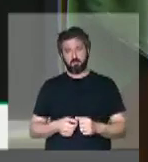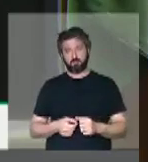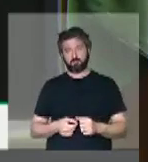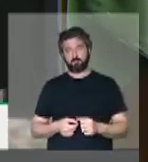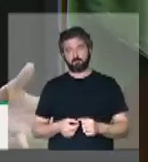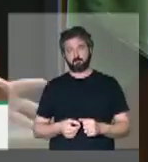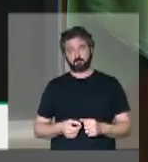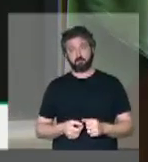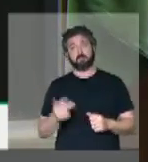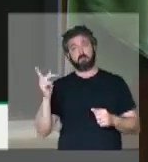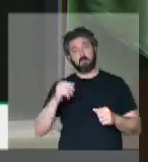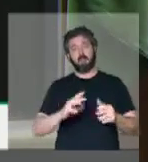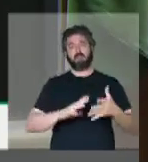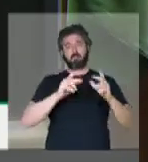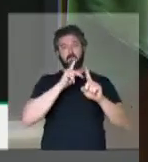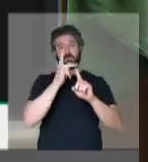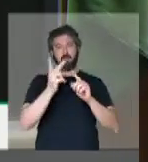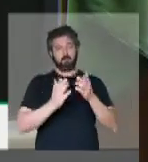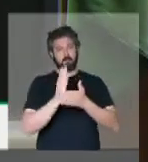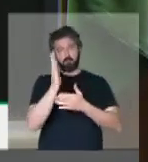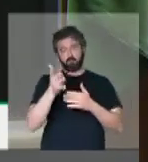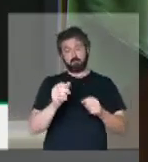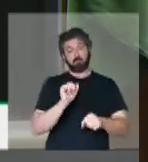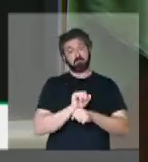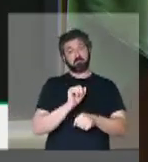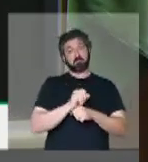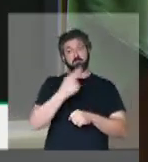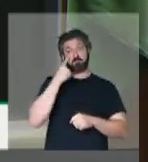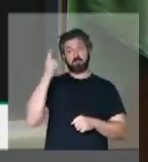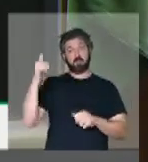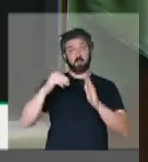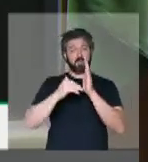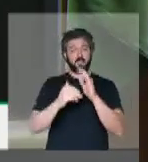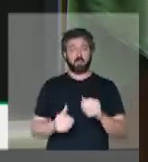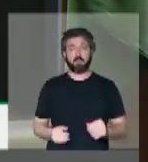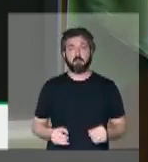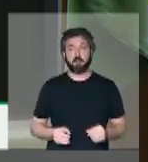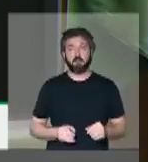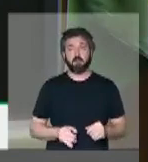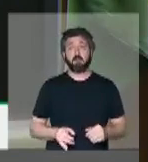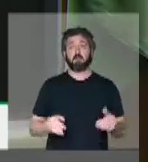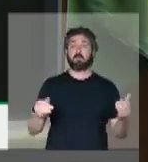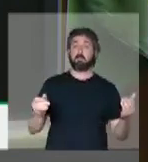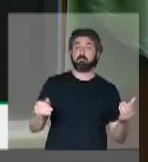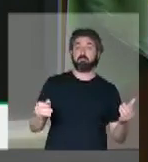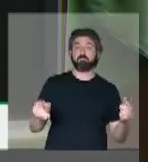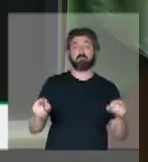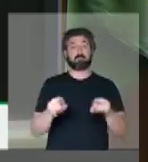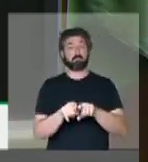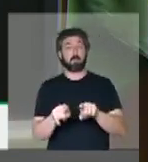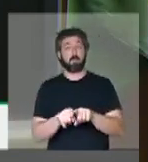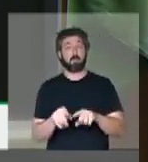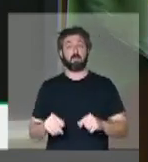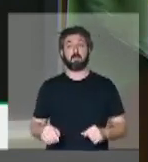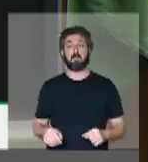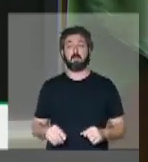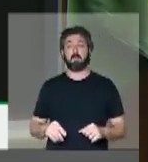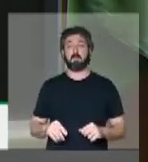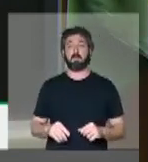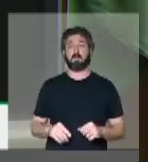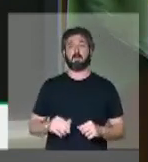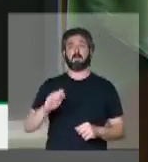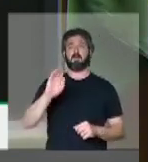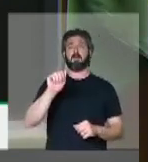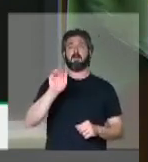regime geral, que a reforma já foi aprovada, vamos aguardar o que vai acontecer no Senado, e também